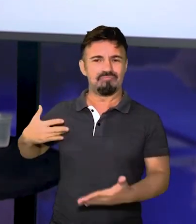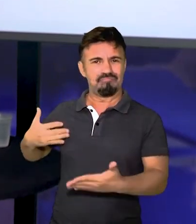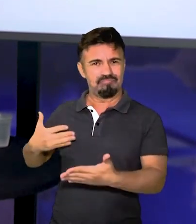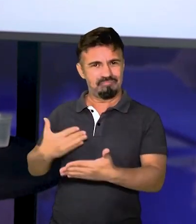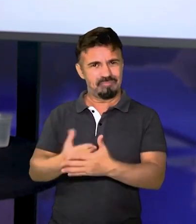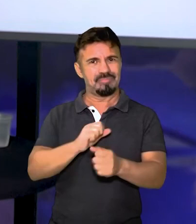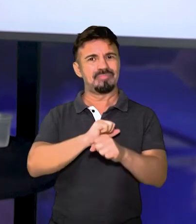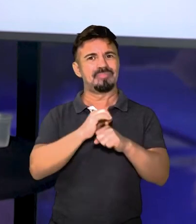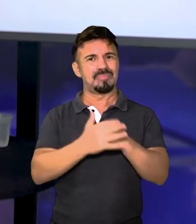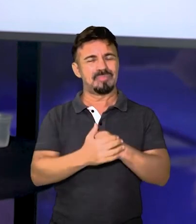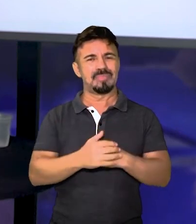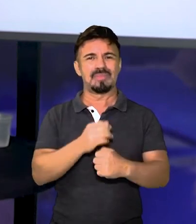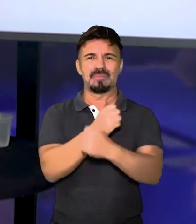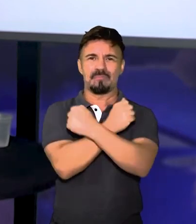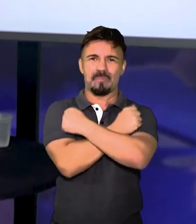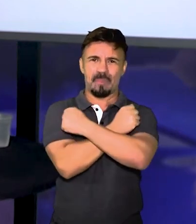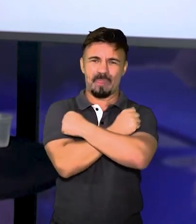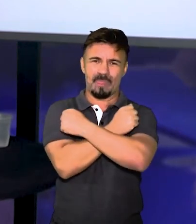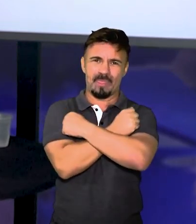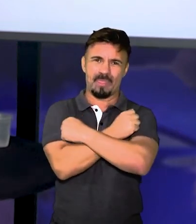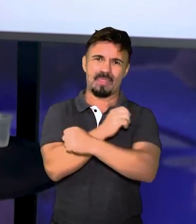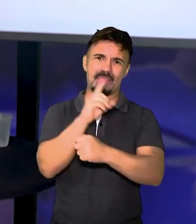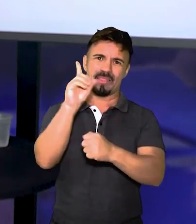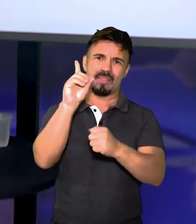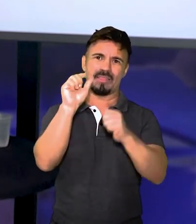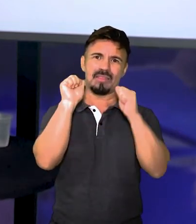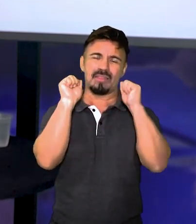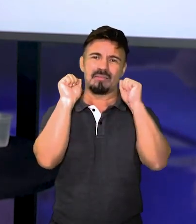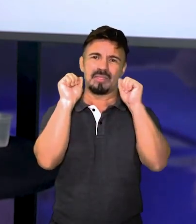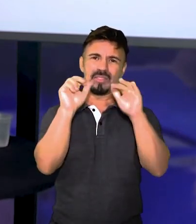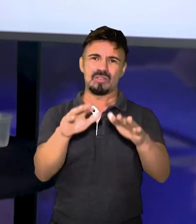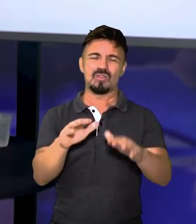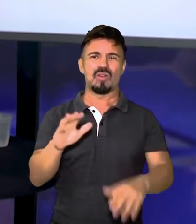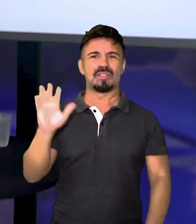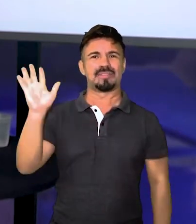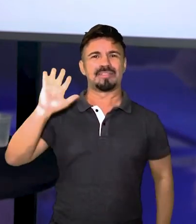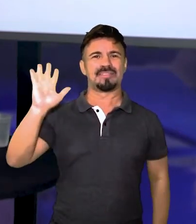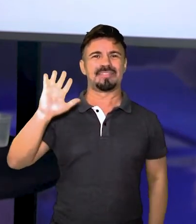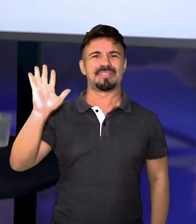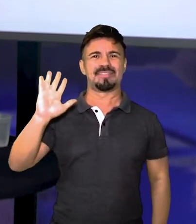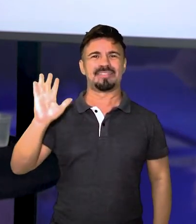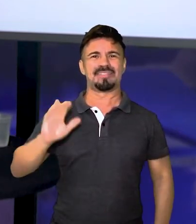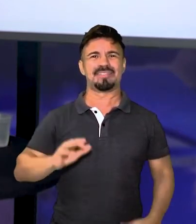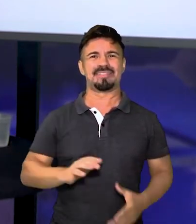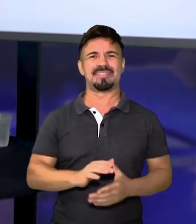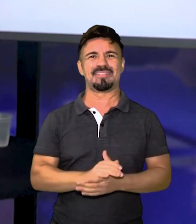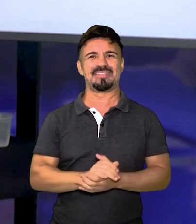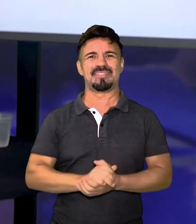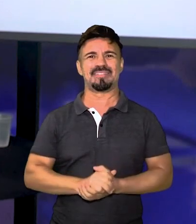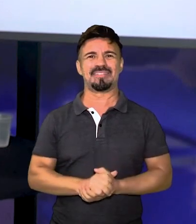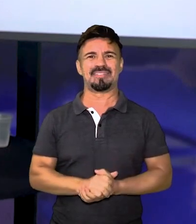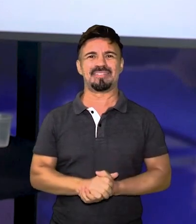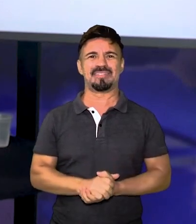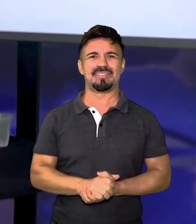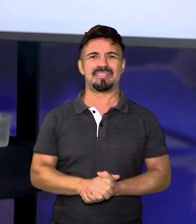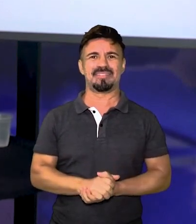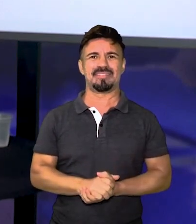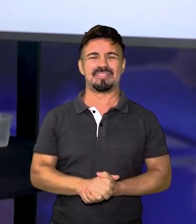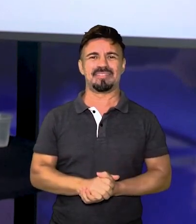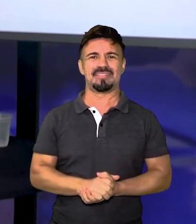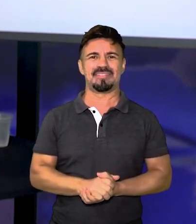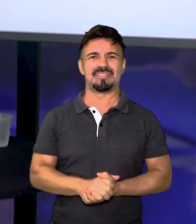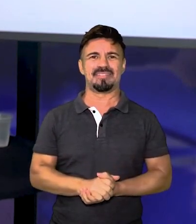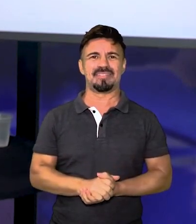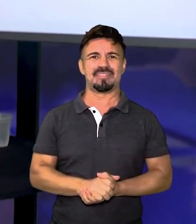foi a sua vida durante todo esse período, certo? Um grande abraço, que Deus possa estar abençoando você e até a próxima aula.